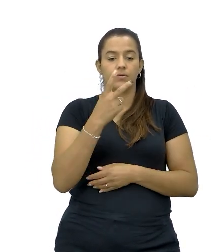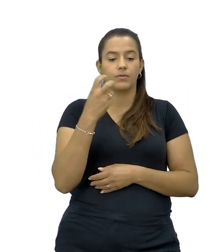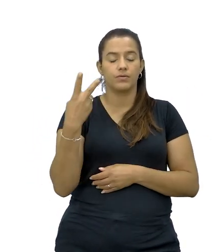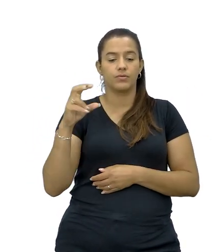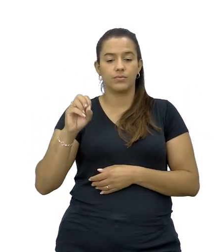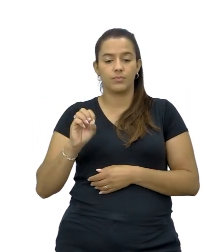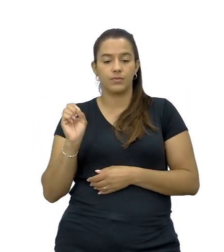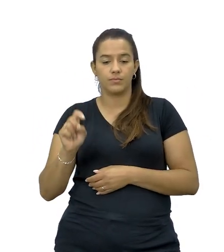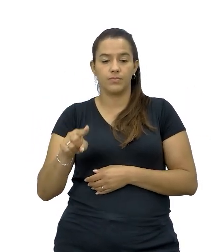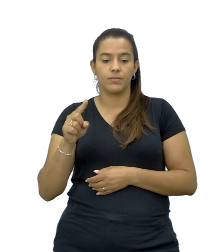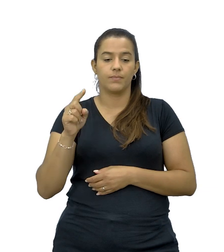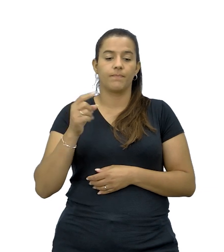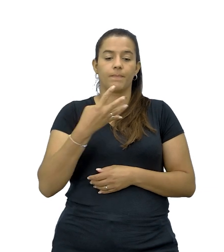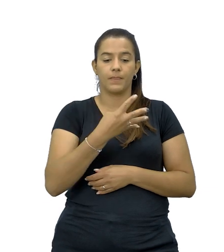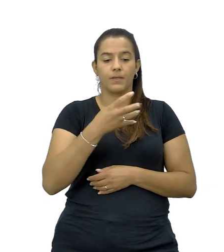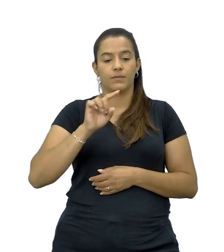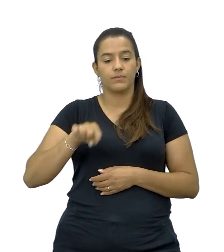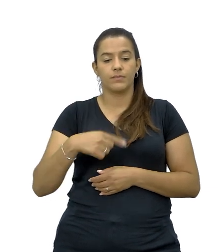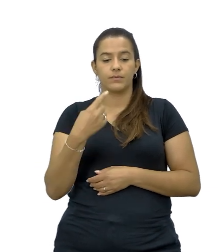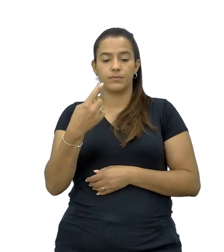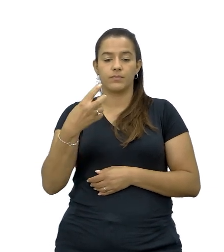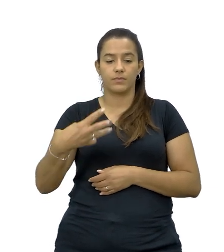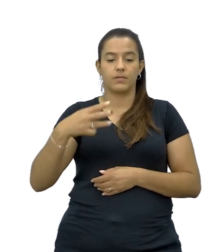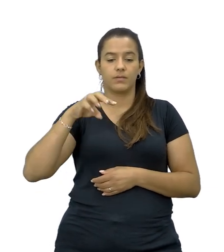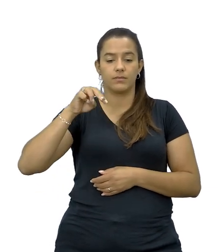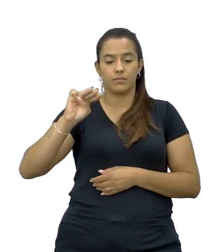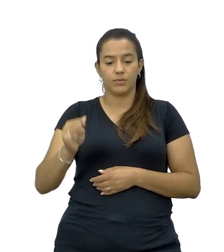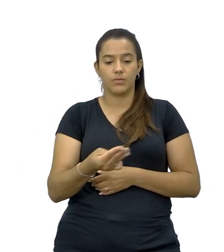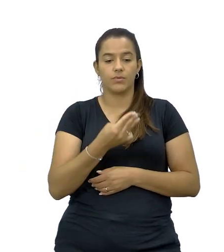professores, 4,3 milhões de estudantes,